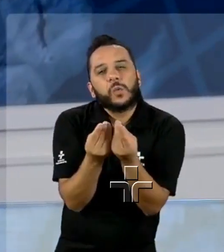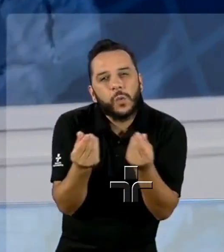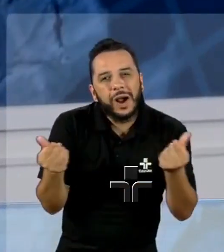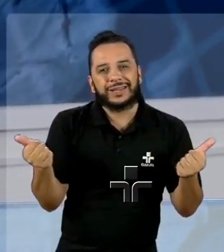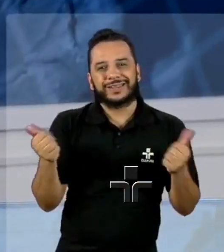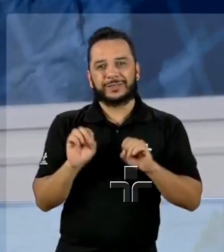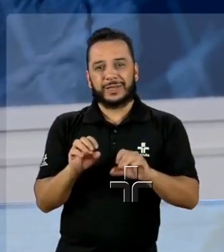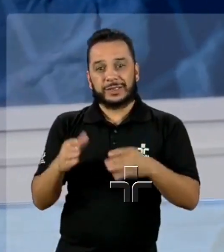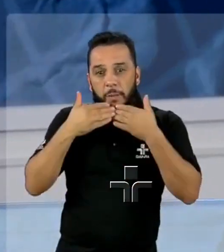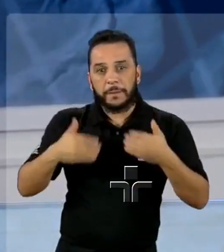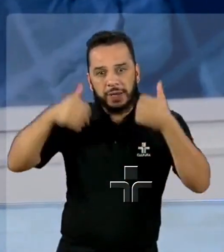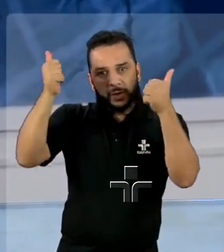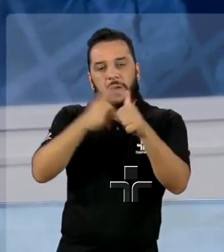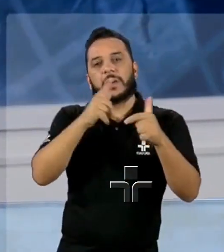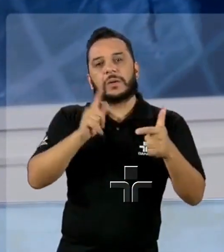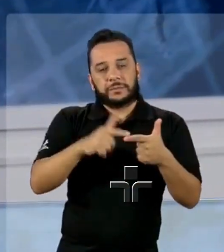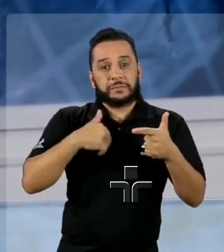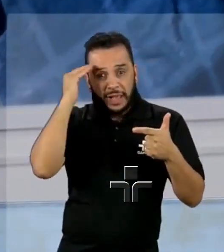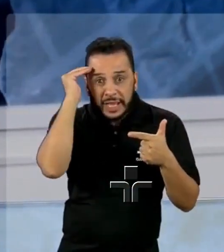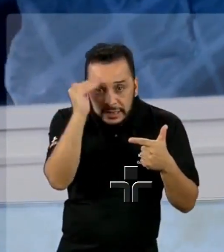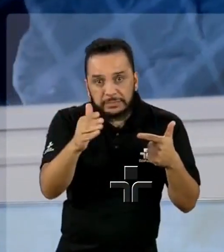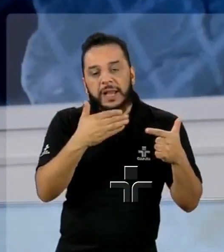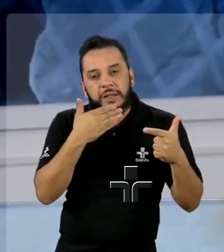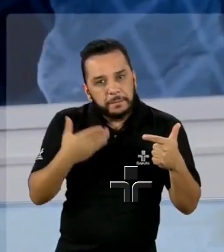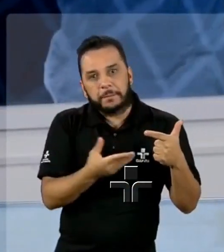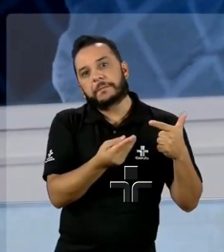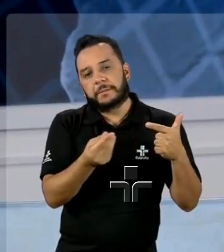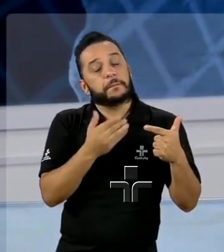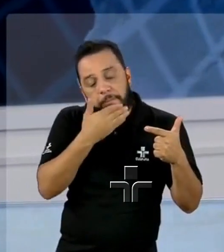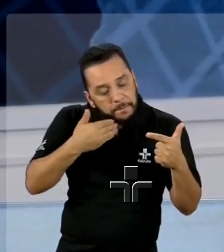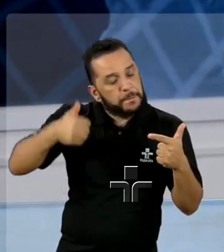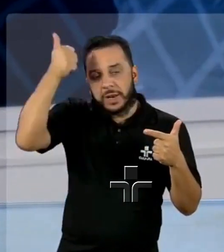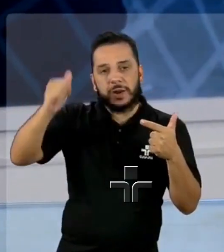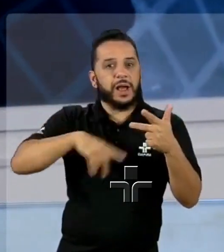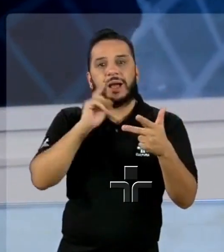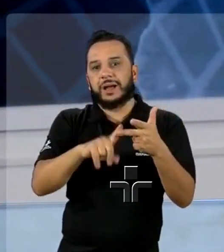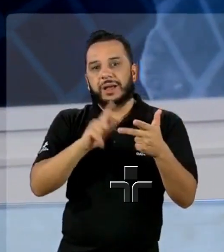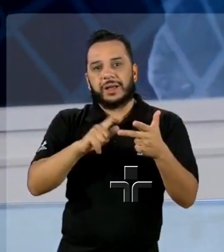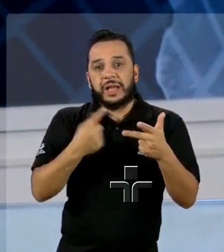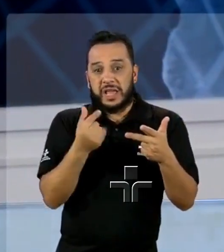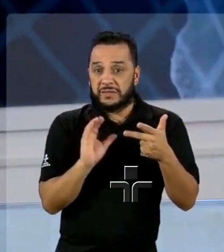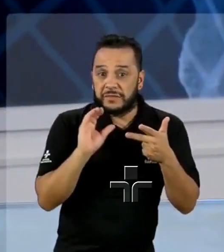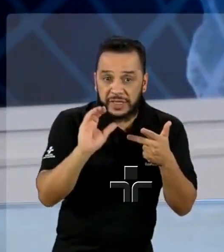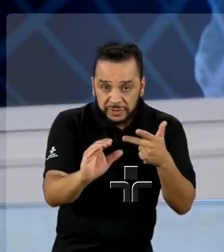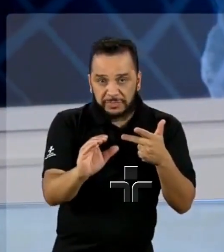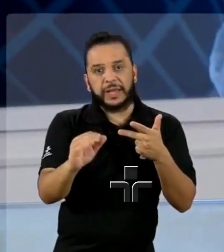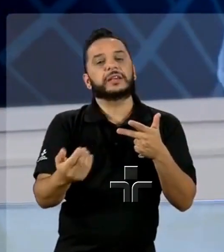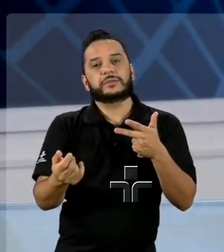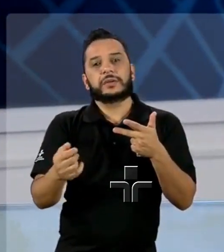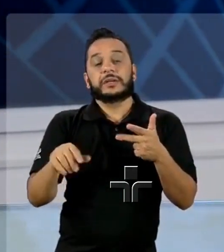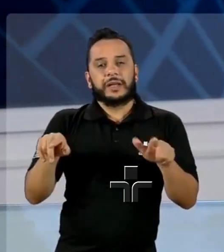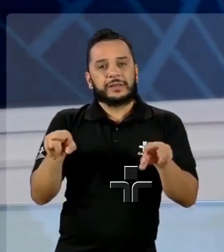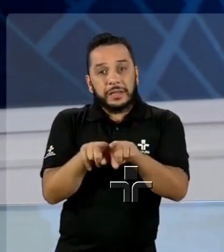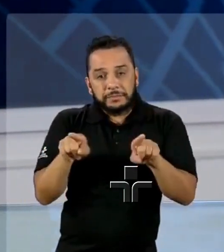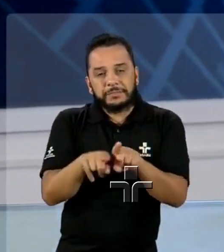mesmos ia melhorar, a percepção que se tem deles na sociedade ia melhorar, a capacidade de investimento, inclusive no gosto de fazer